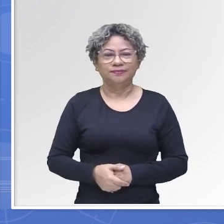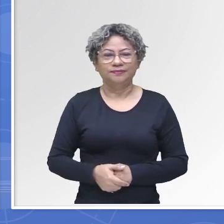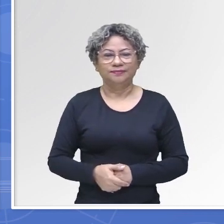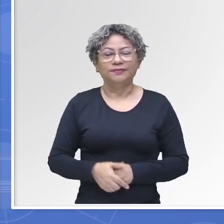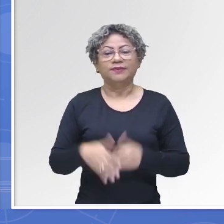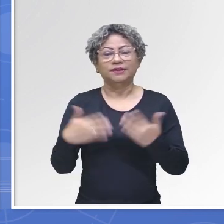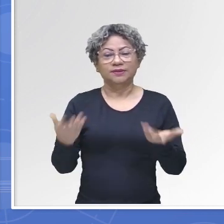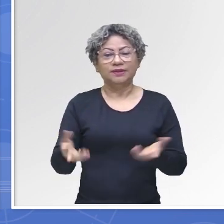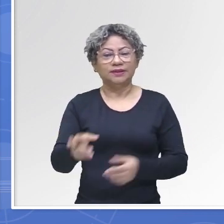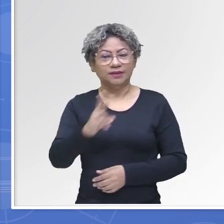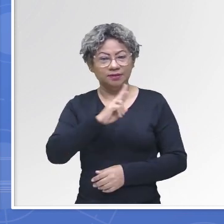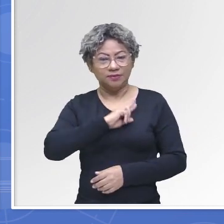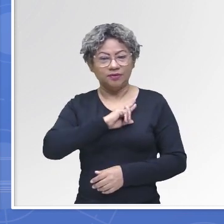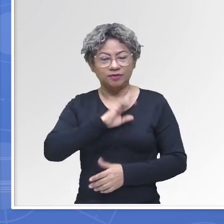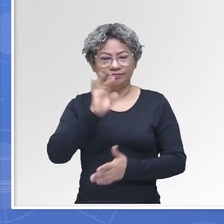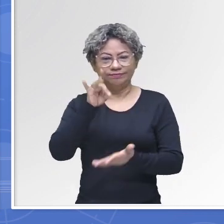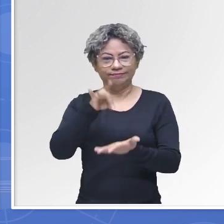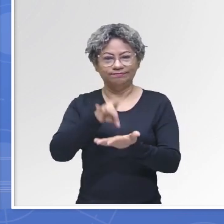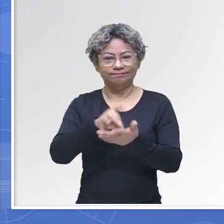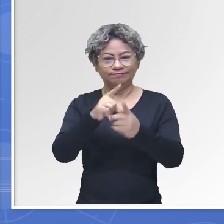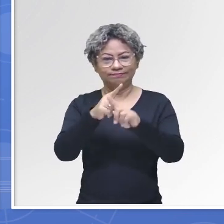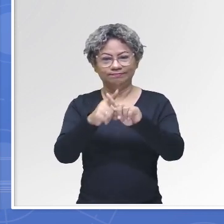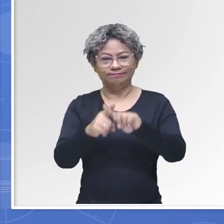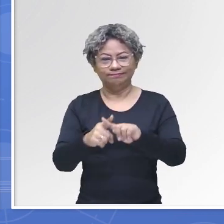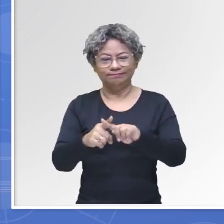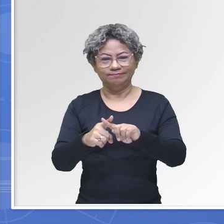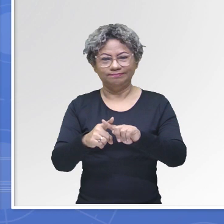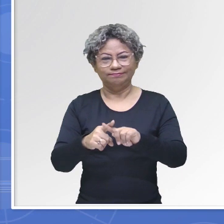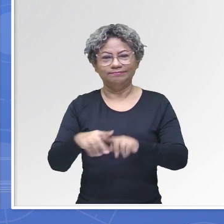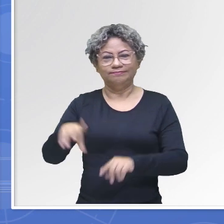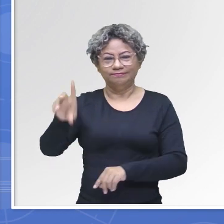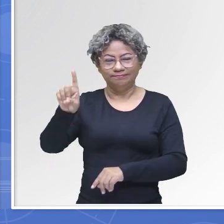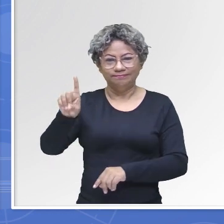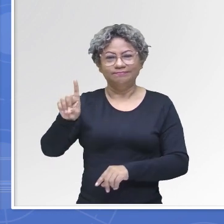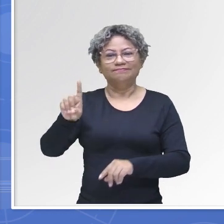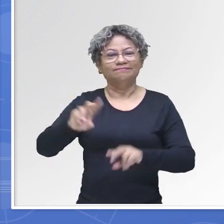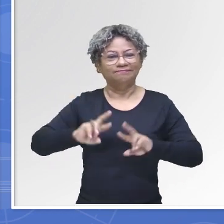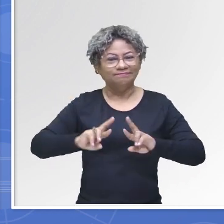A resposta é a letra D, né? A diferença de 44 anos.